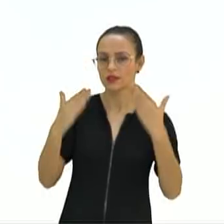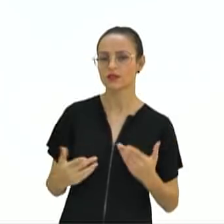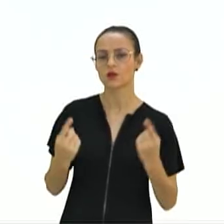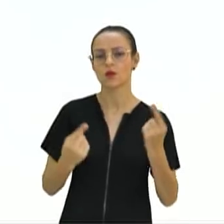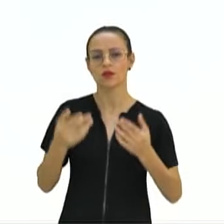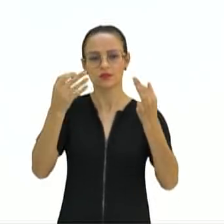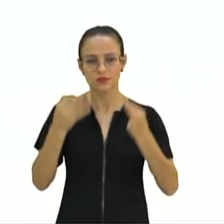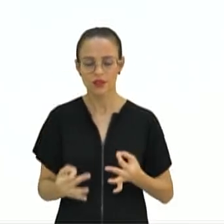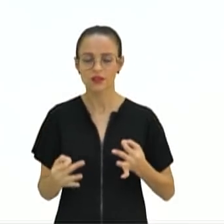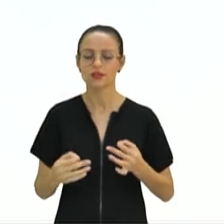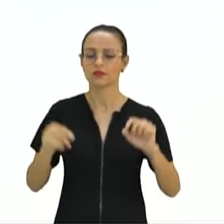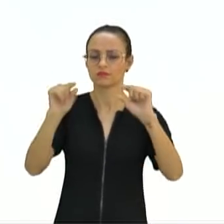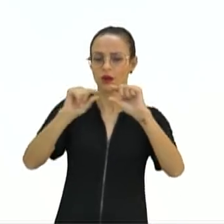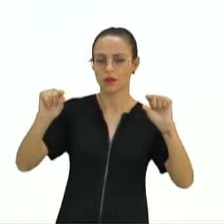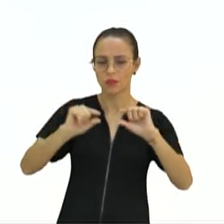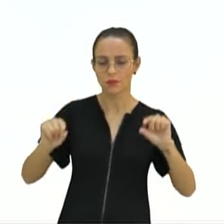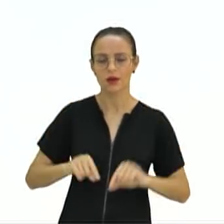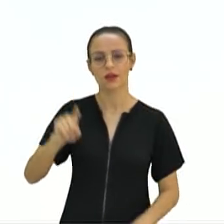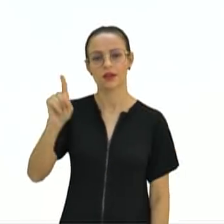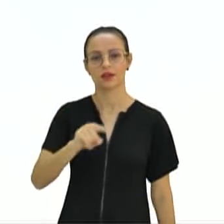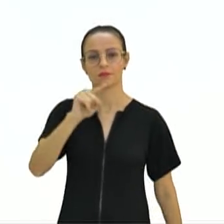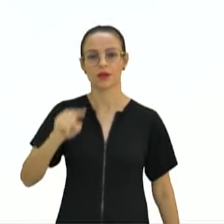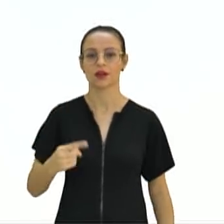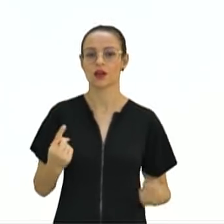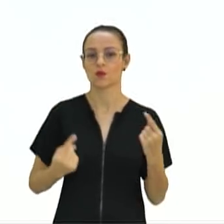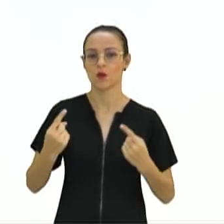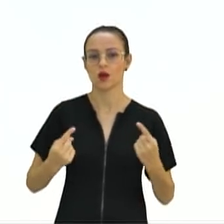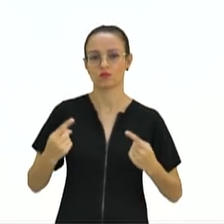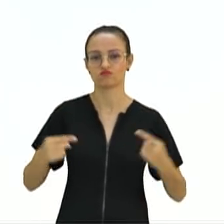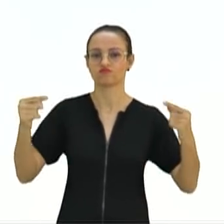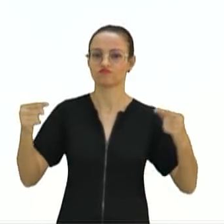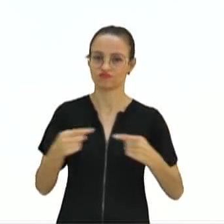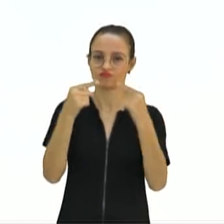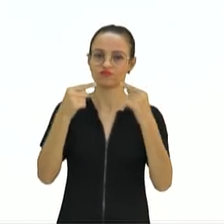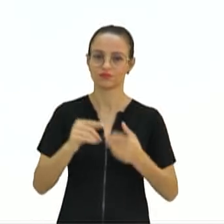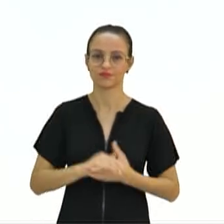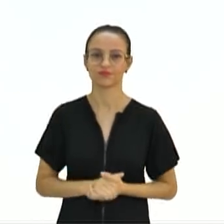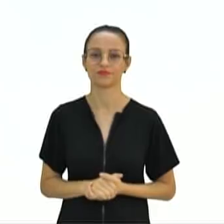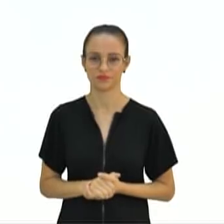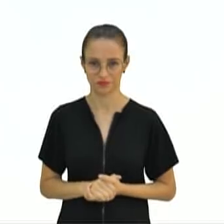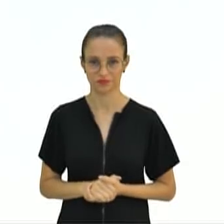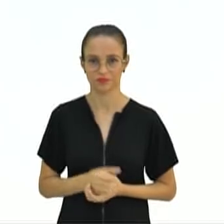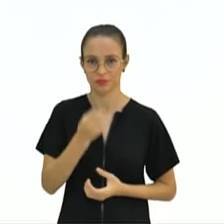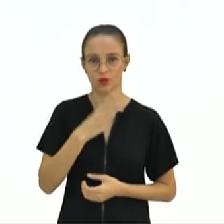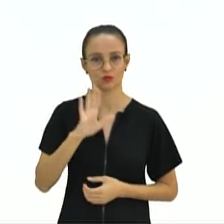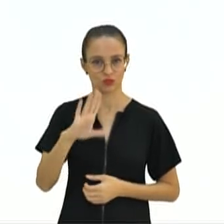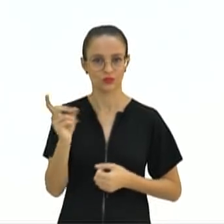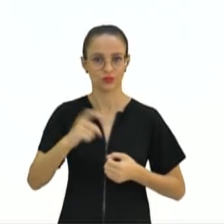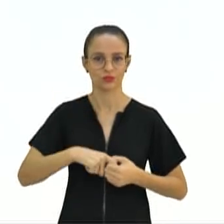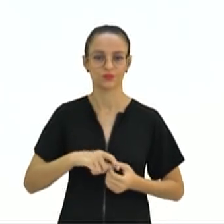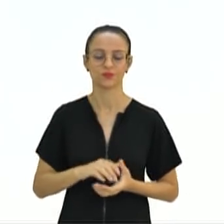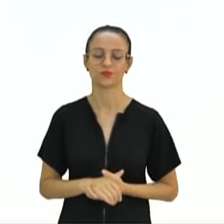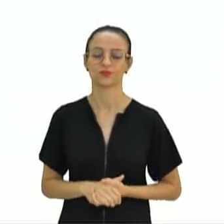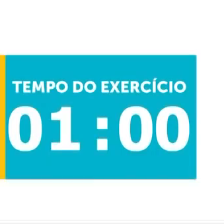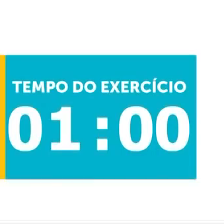né, das afirmativas e marcar uma opção que contemple isso, tá bom? Até daqui a pouquinho.